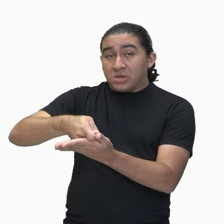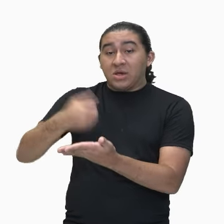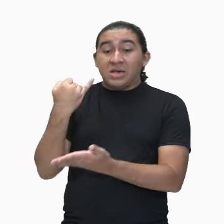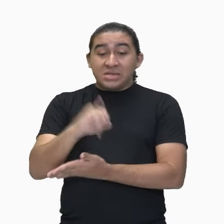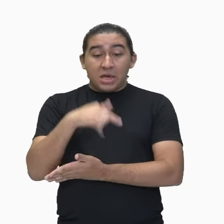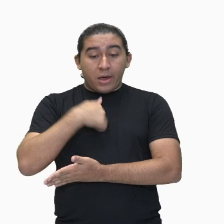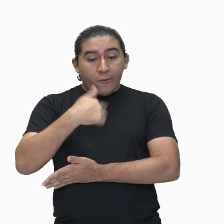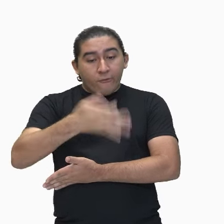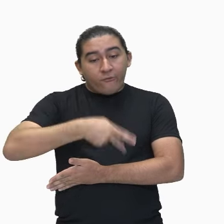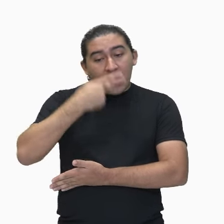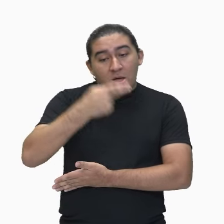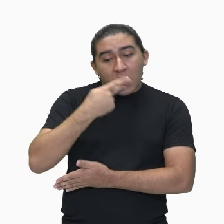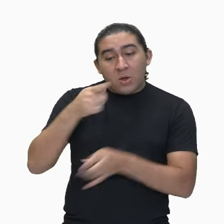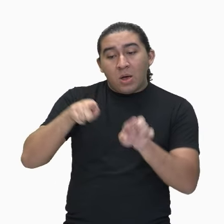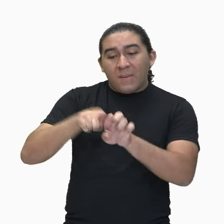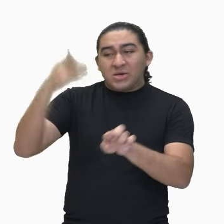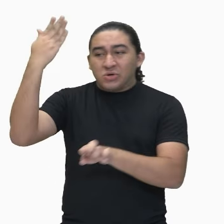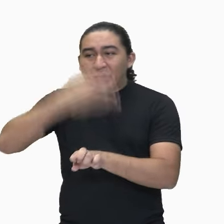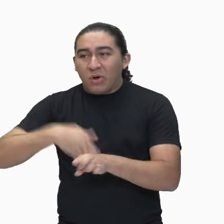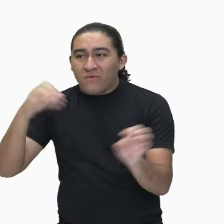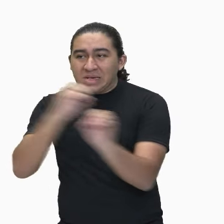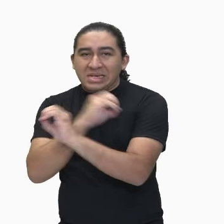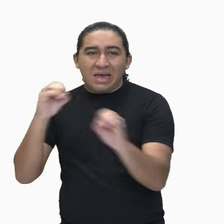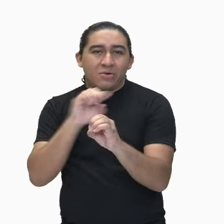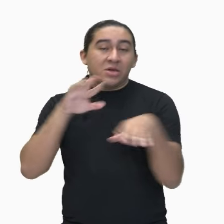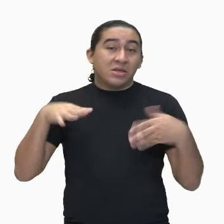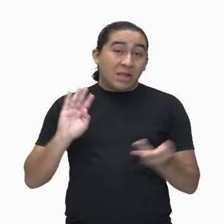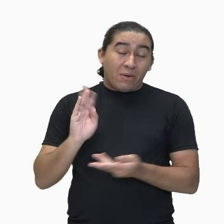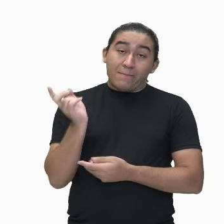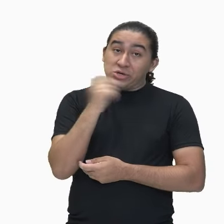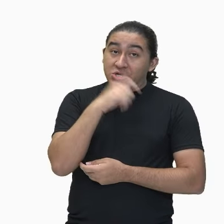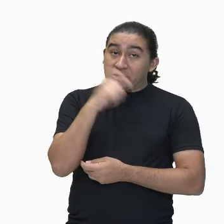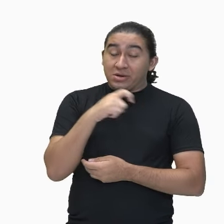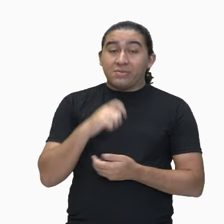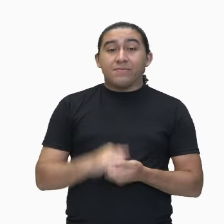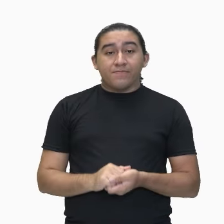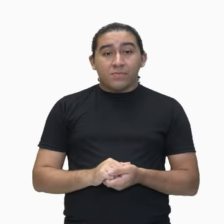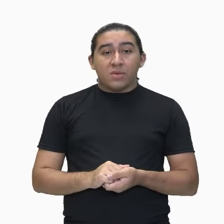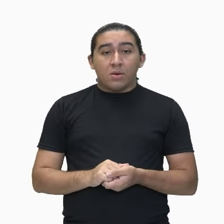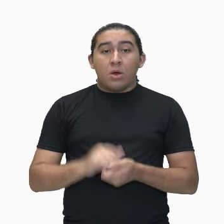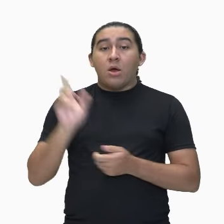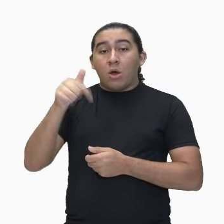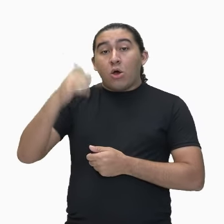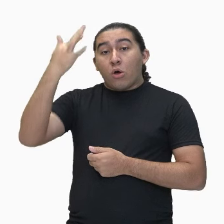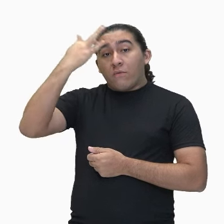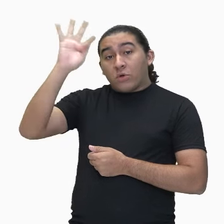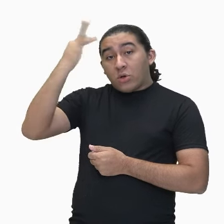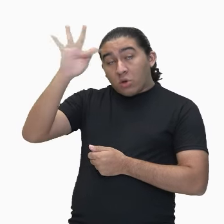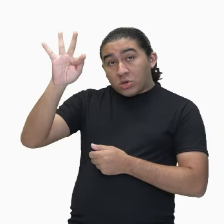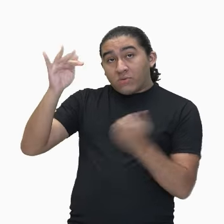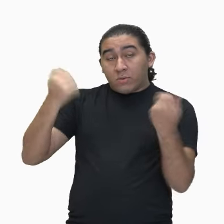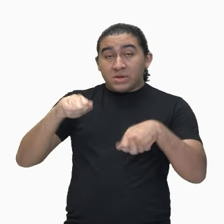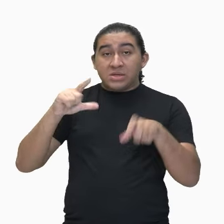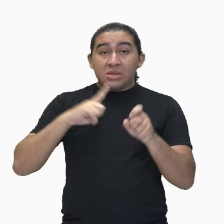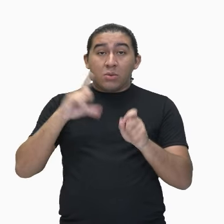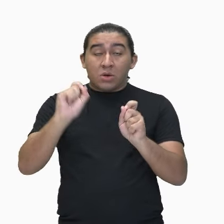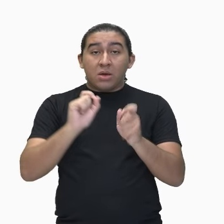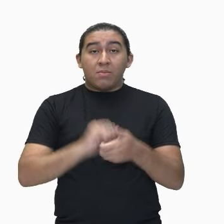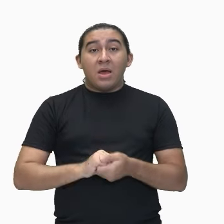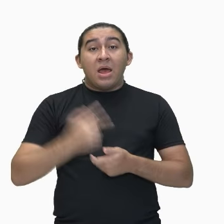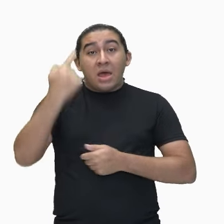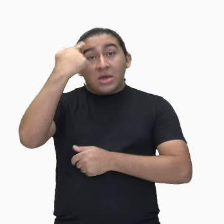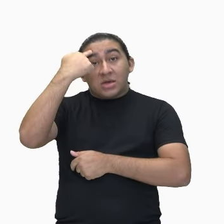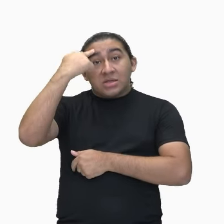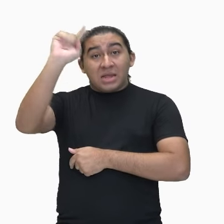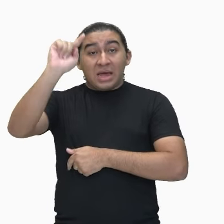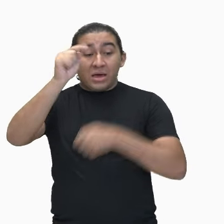não consigo provar isso racionalmente, não pode ser verdade. O filósofo deve justificar suas